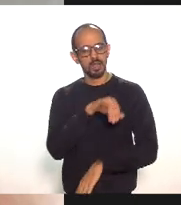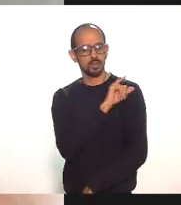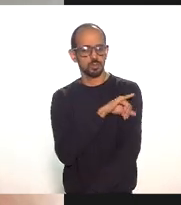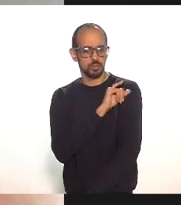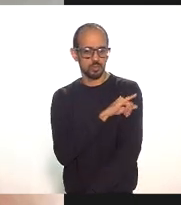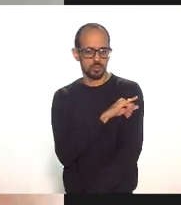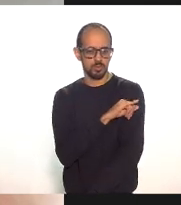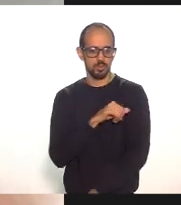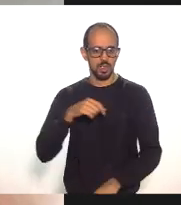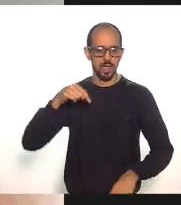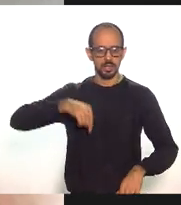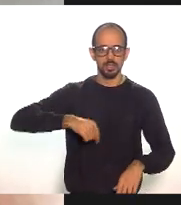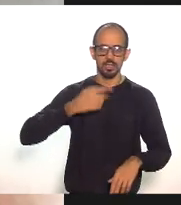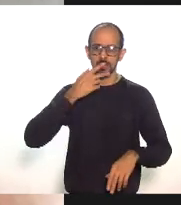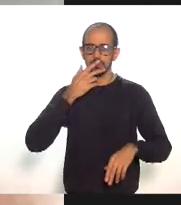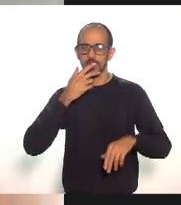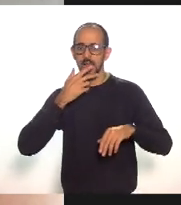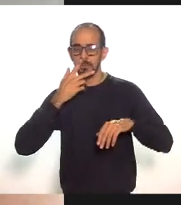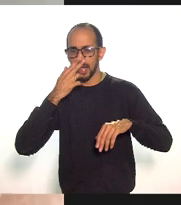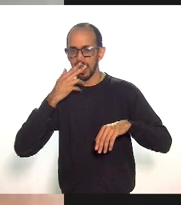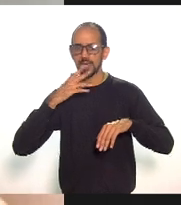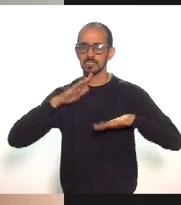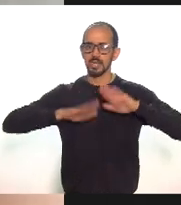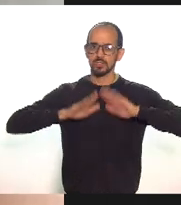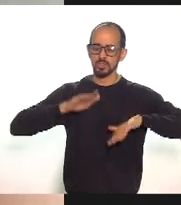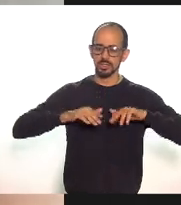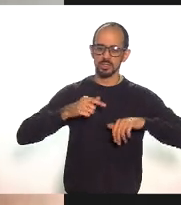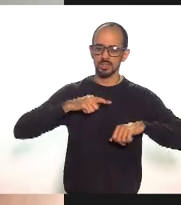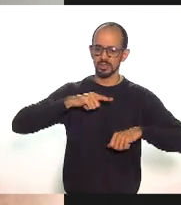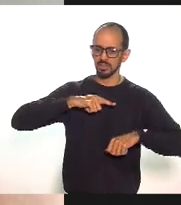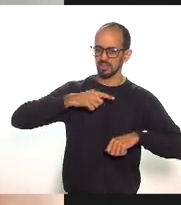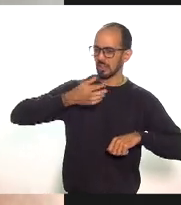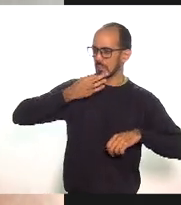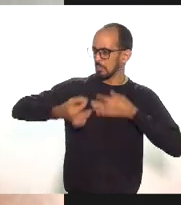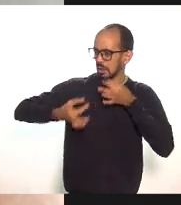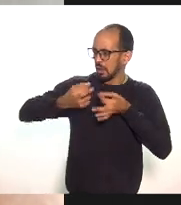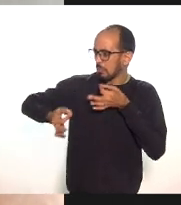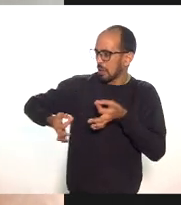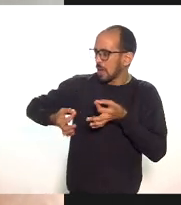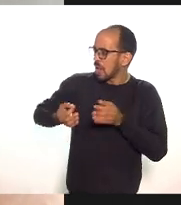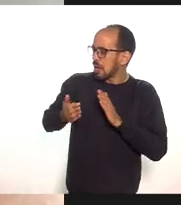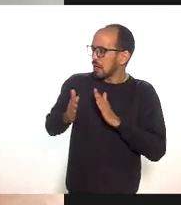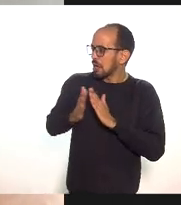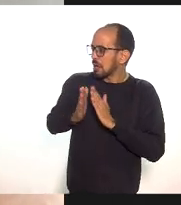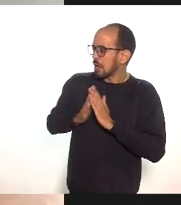parecer para alguns, e sofremos críticas por isso, dizendo que o parlamento